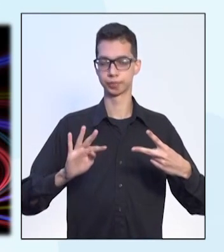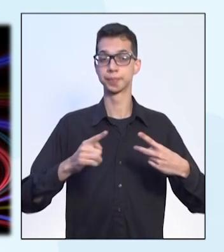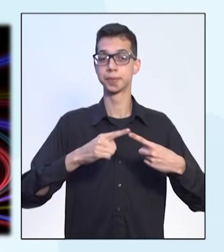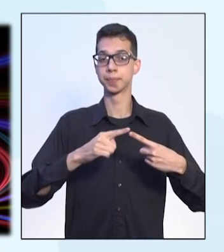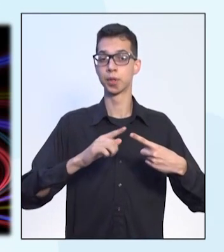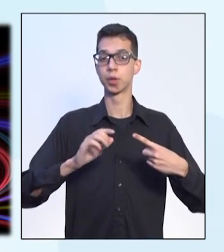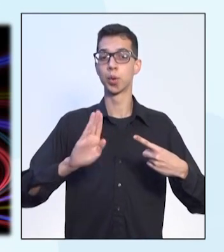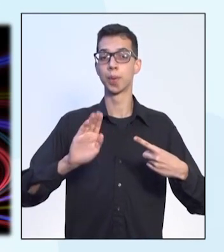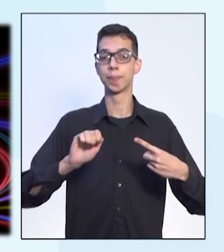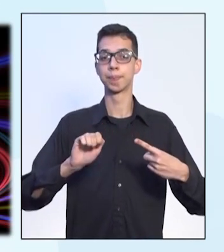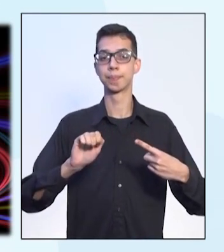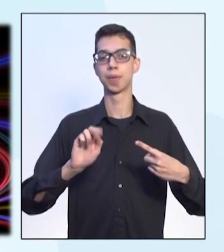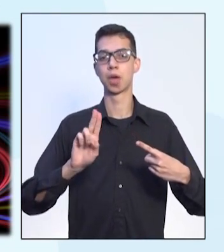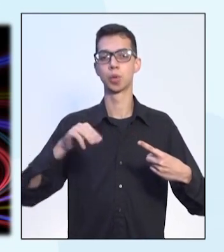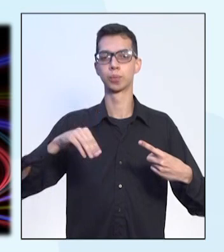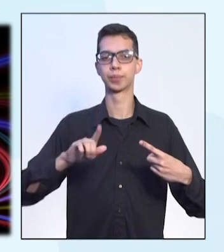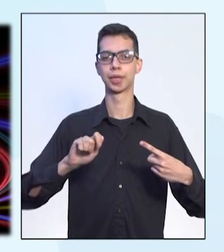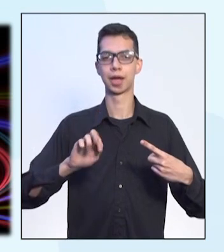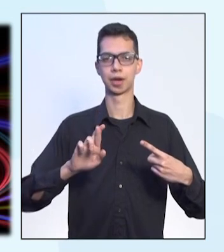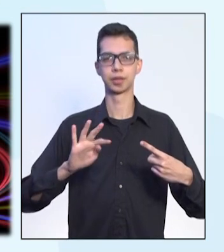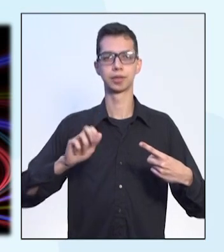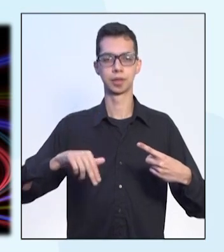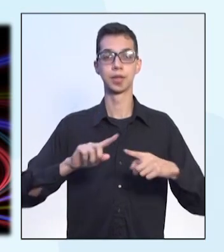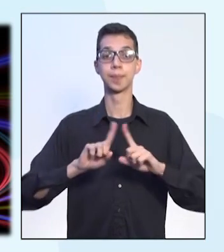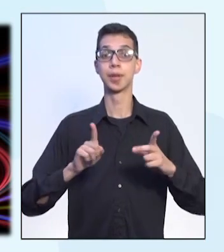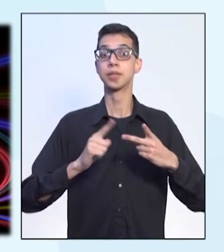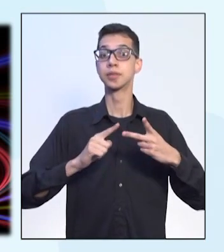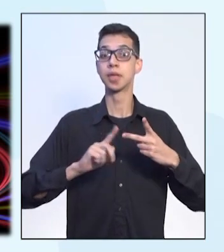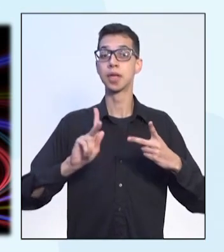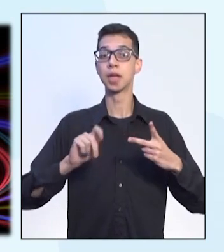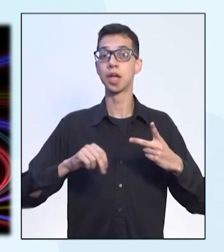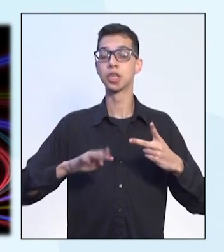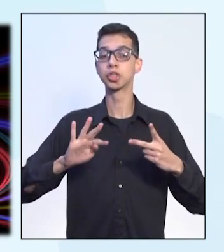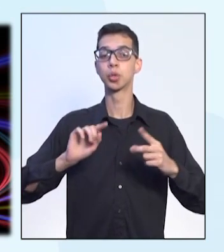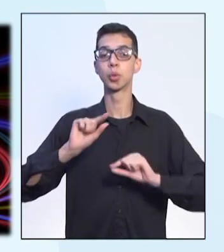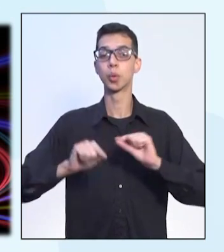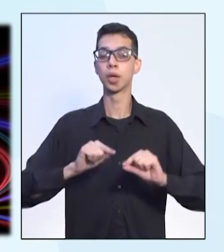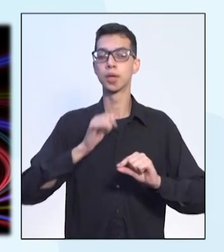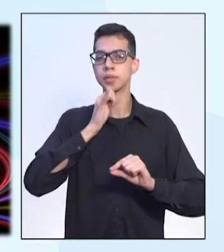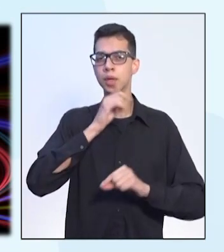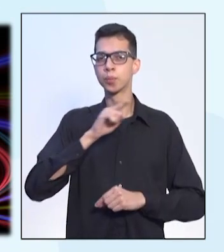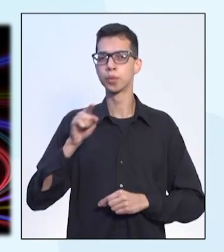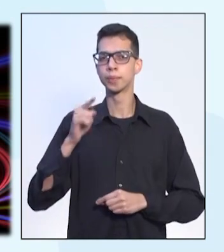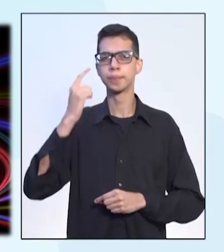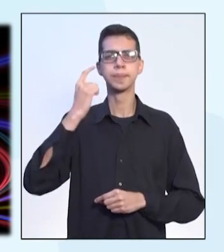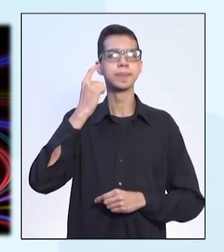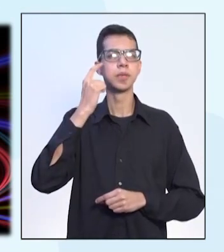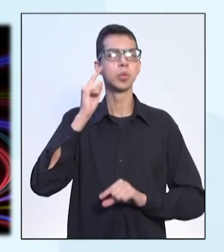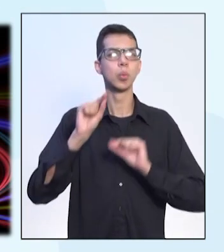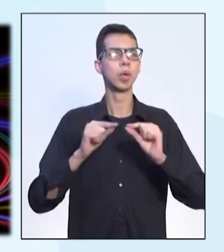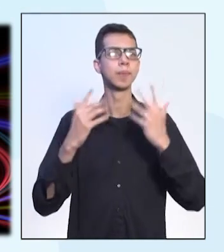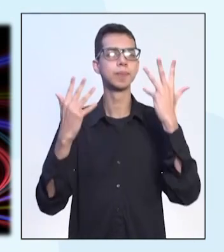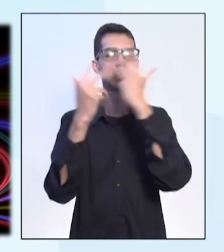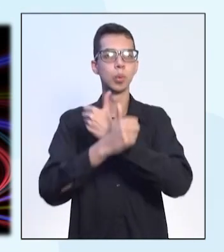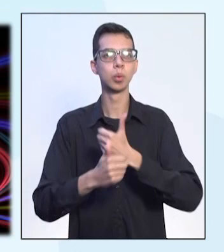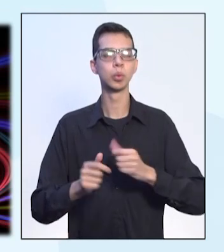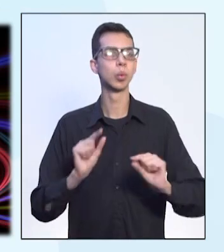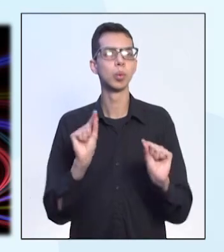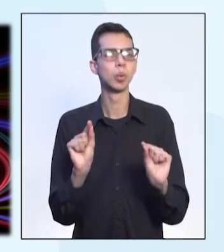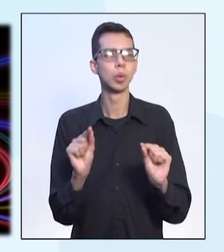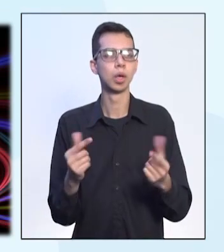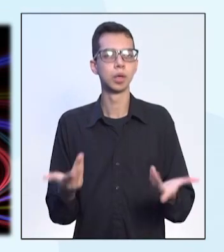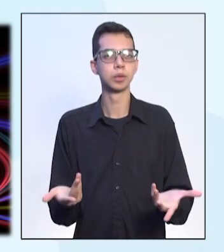a teoria do belo e a crítica do gosto. O que é que faz uma coisa ser bela? O que é que gera a beleza? Né?